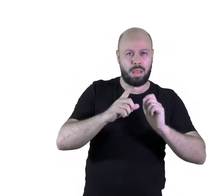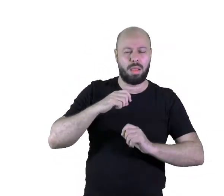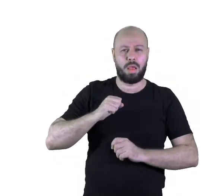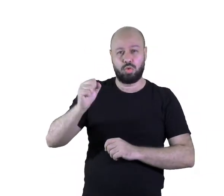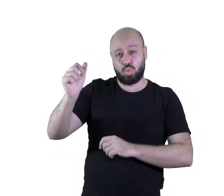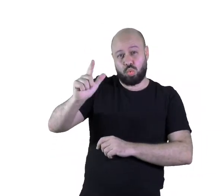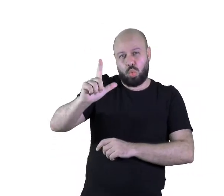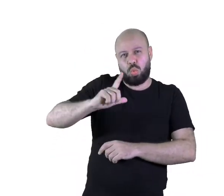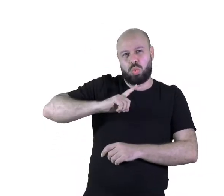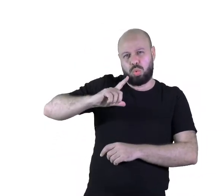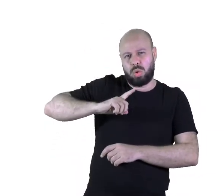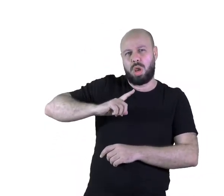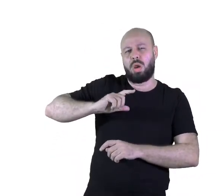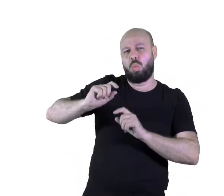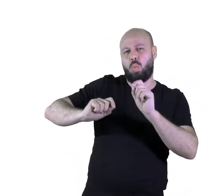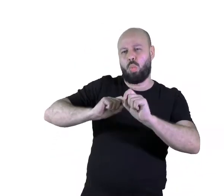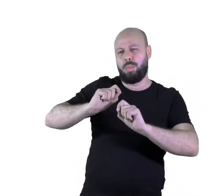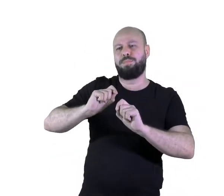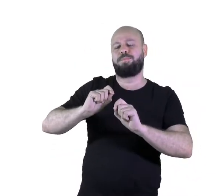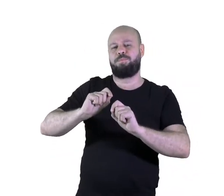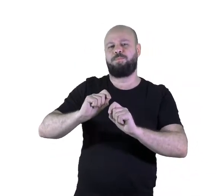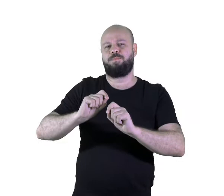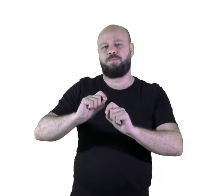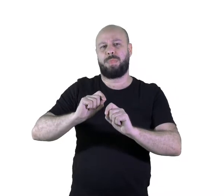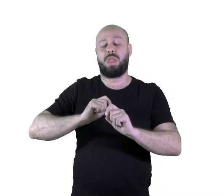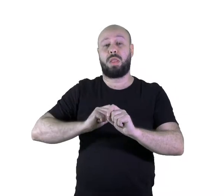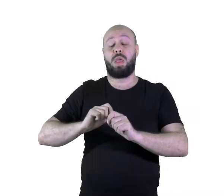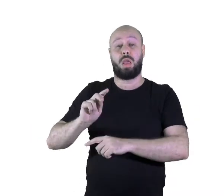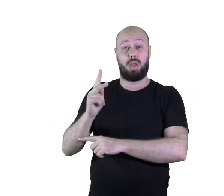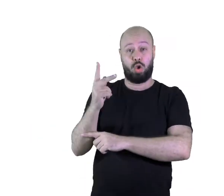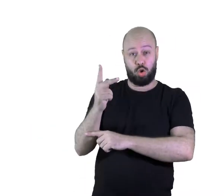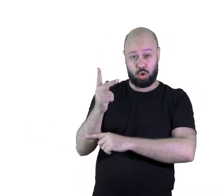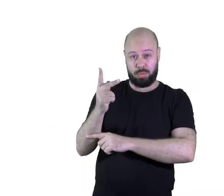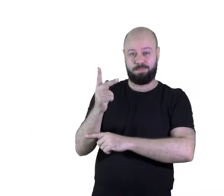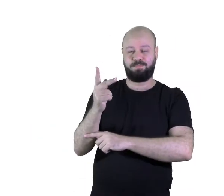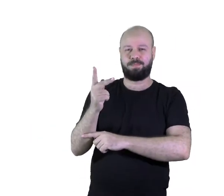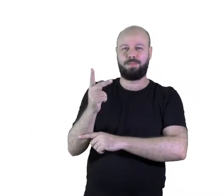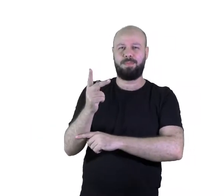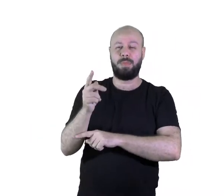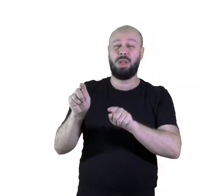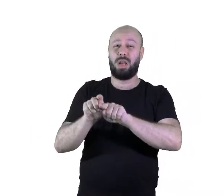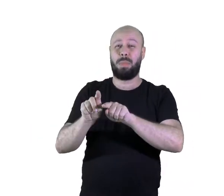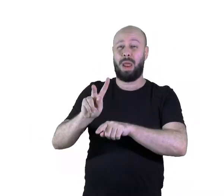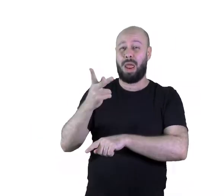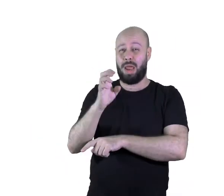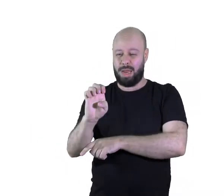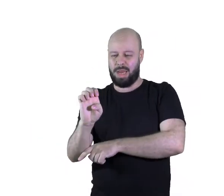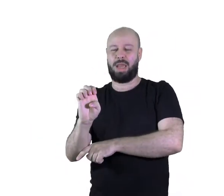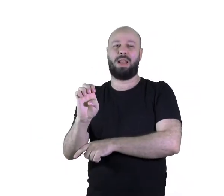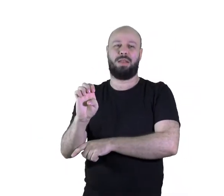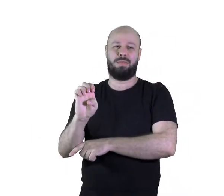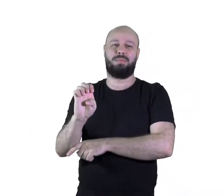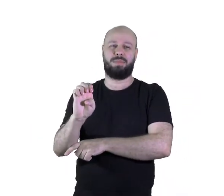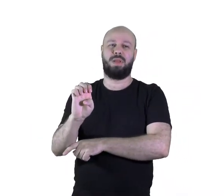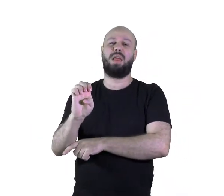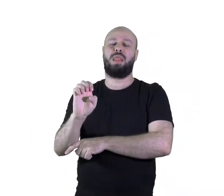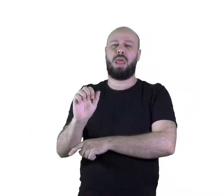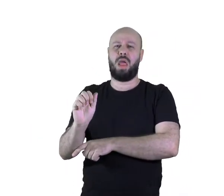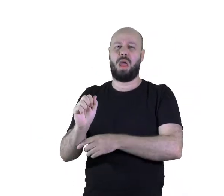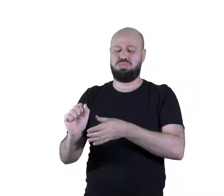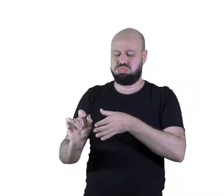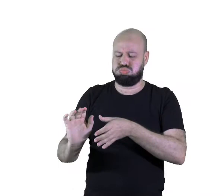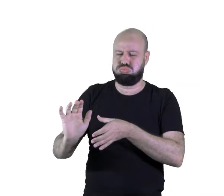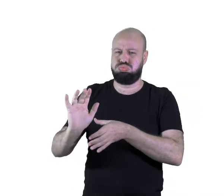tem, então tem muito hidrogênio, né, e hélio, que é aquele gás que é usado para